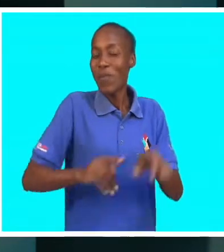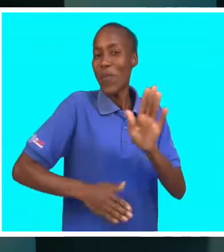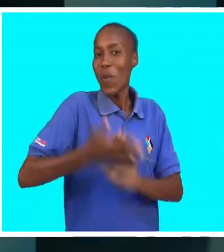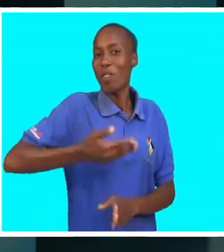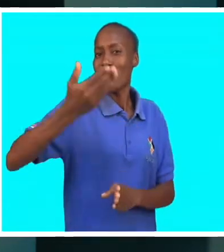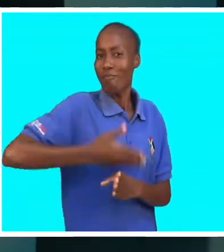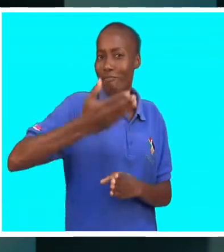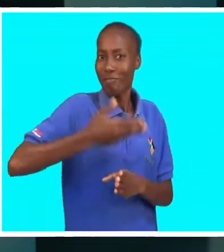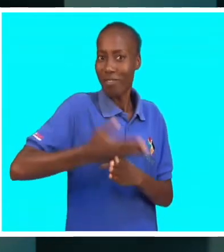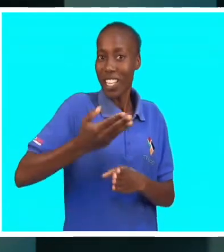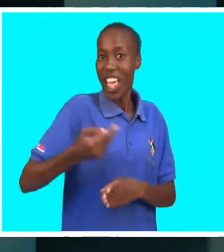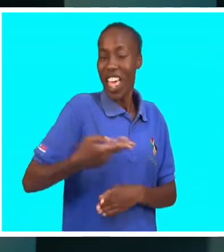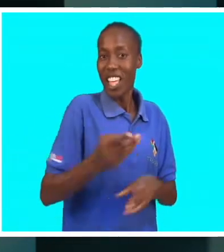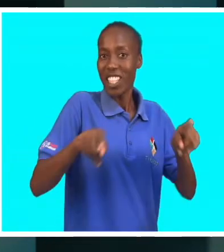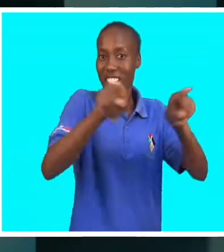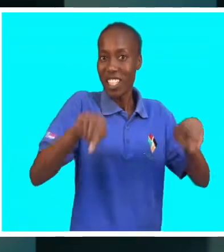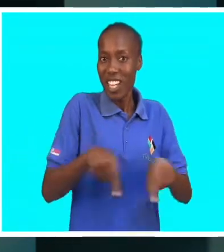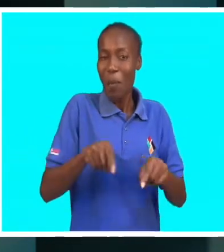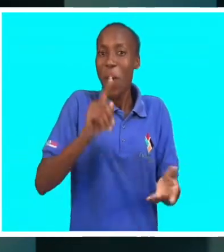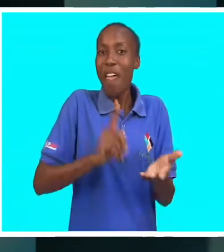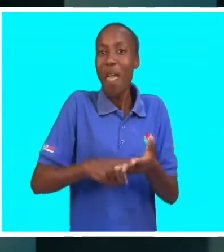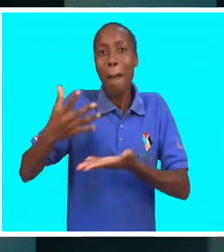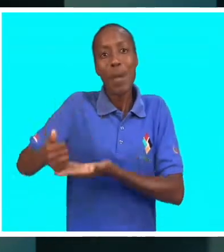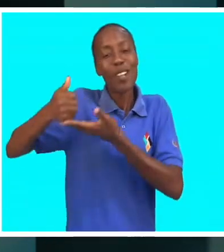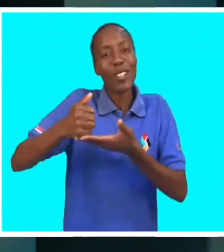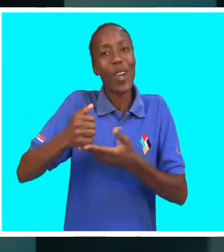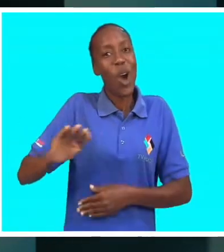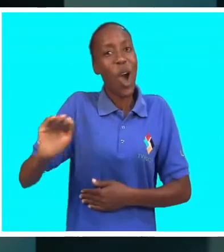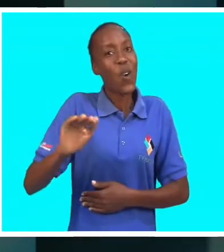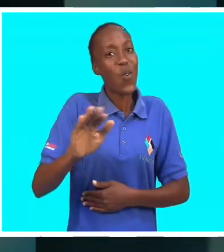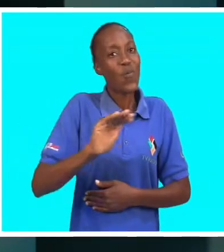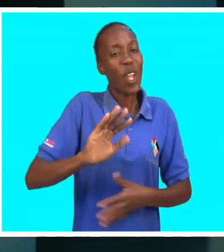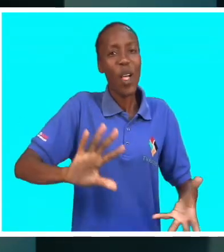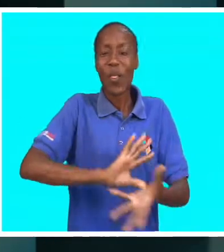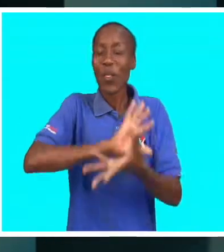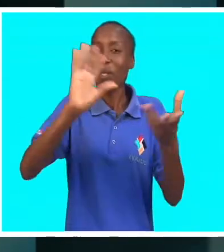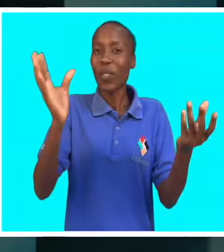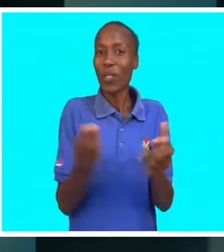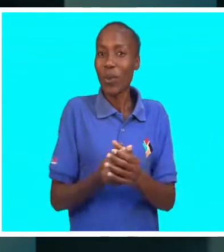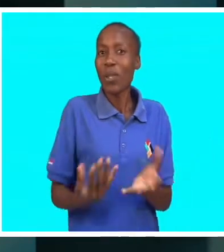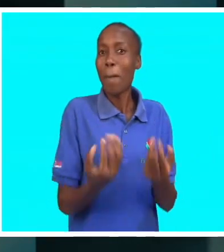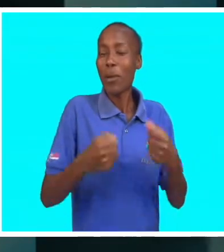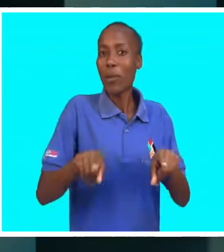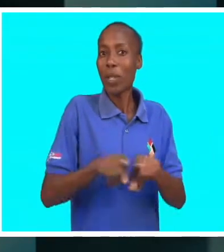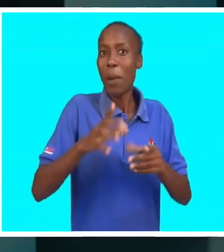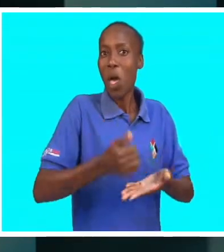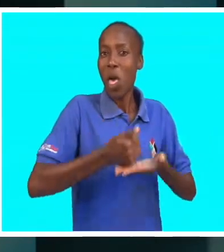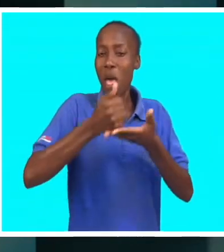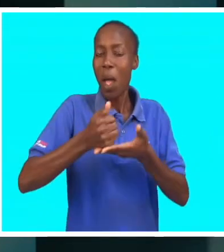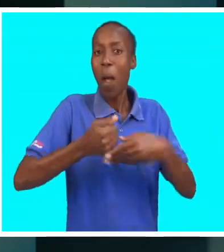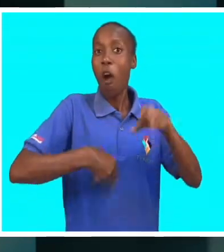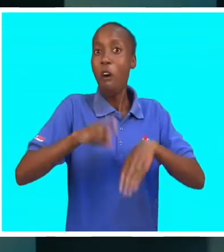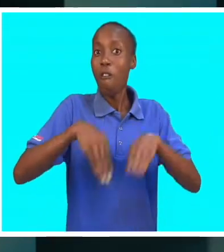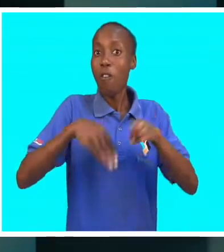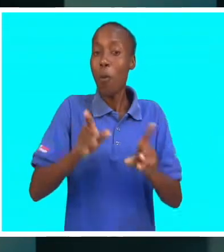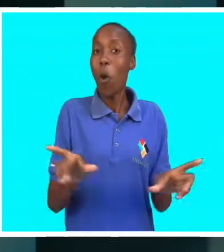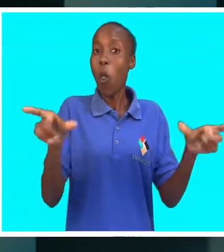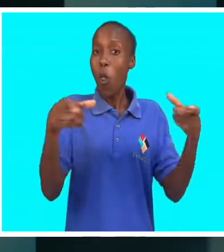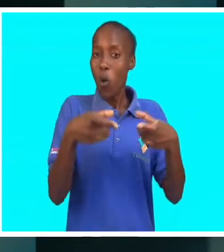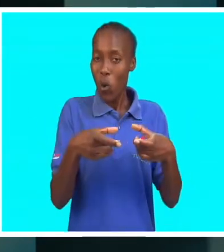E este campo vem para ajudar a comunidade toda e também poderá beneficiar o Villancool Futebol Clube.